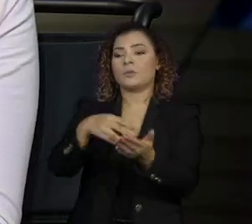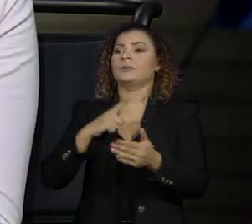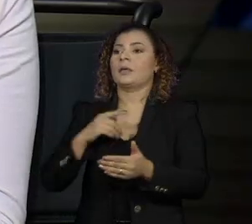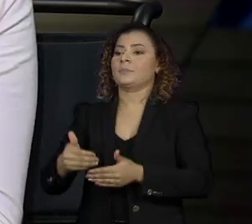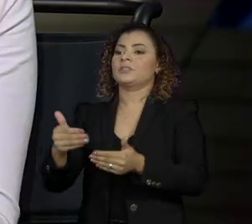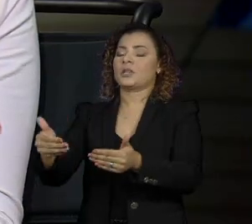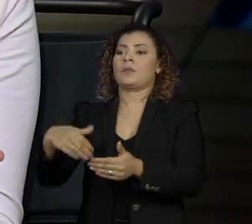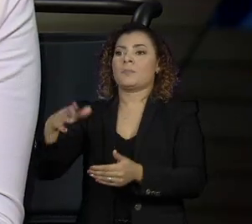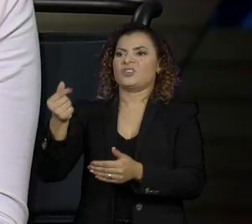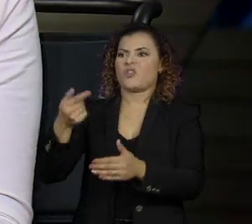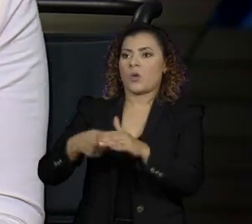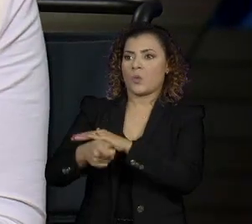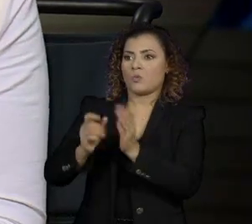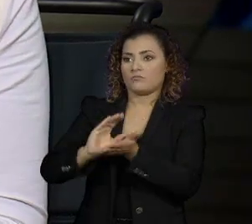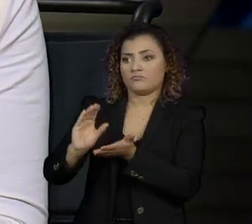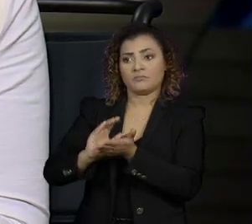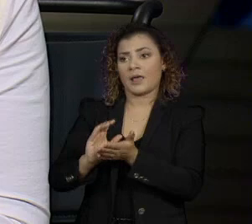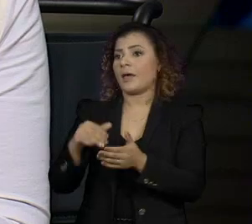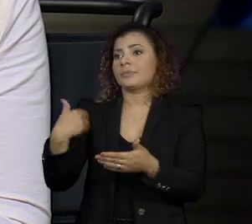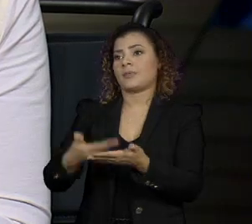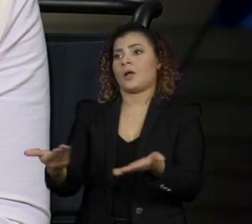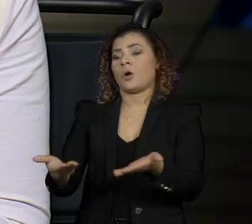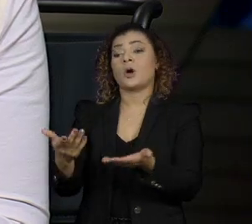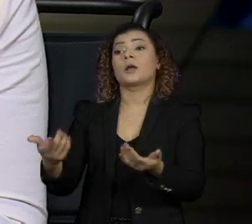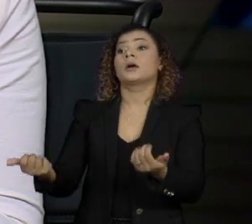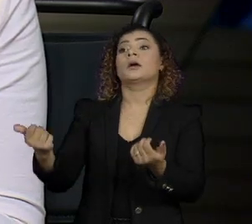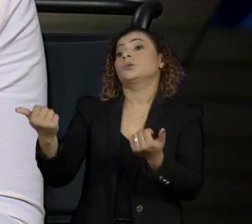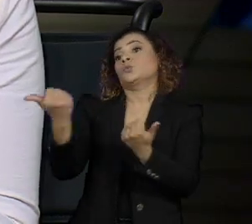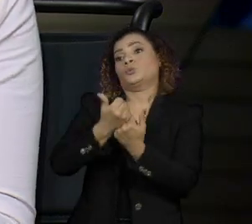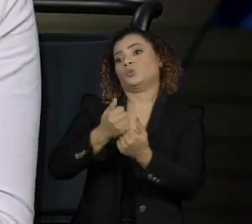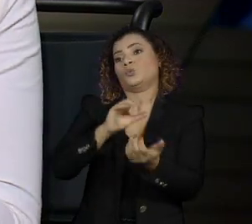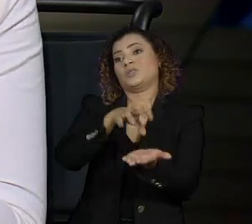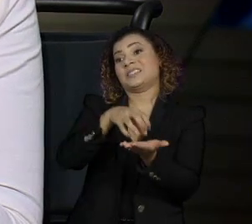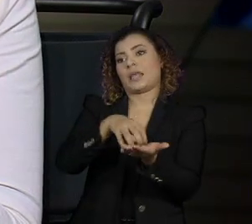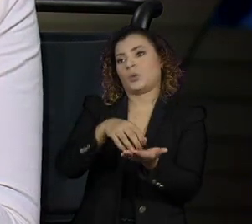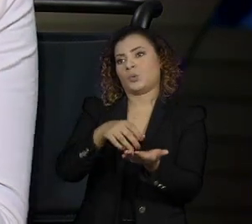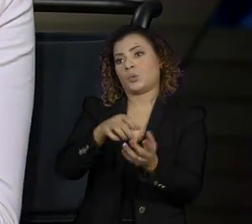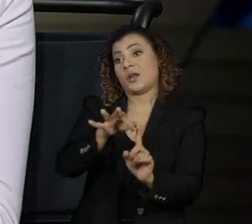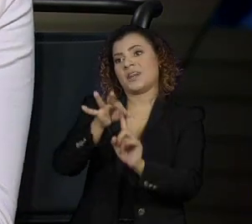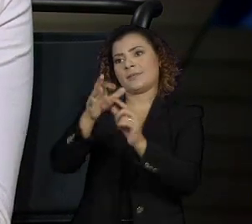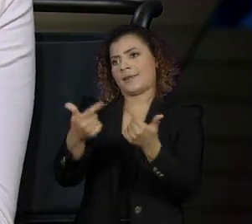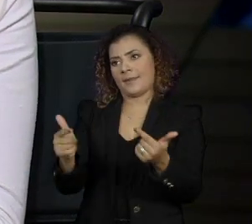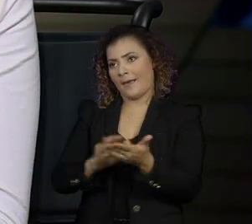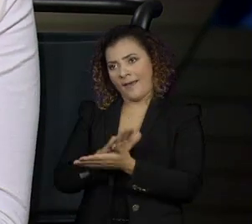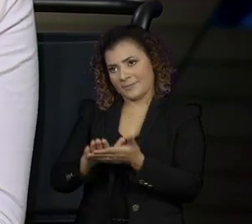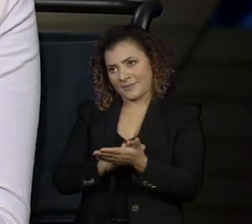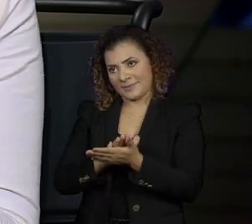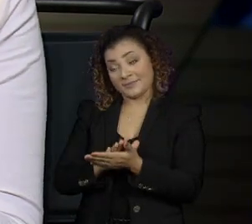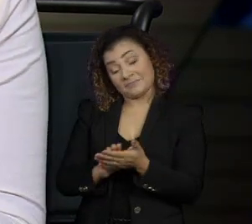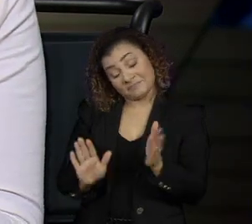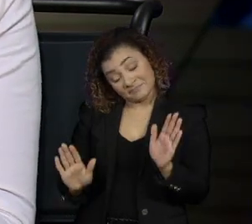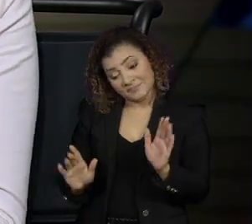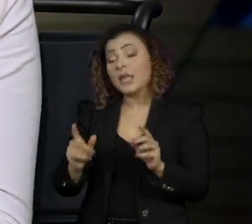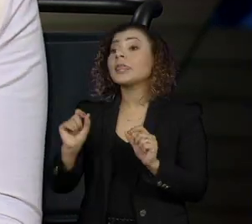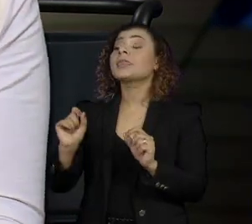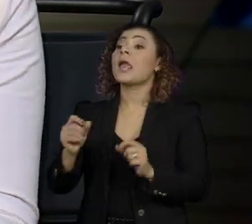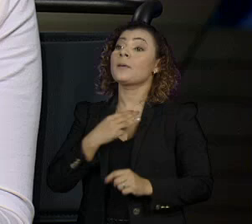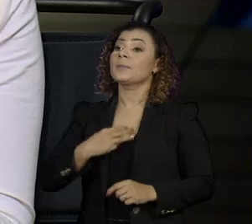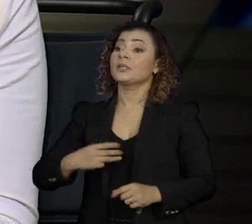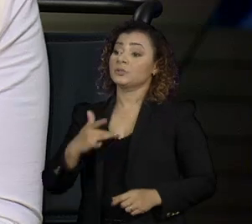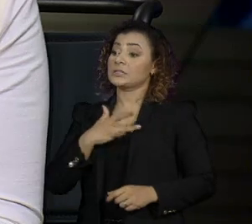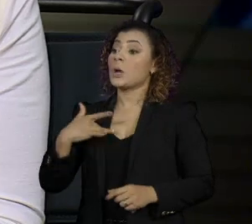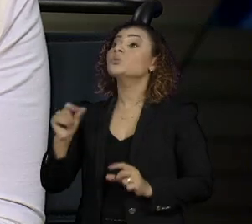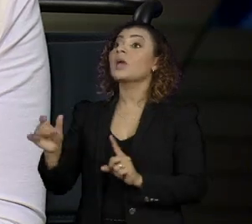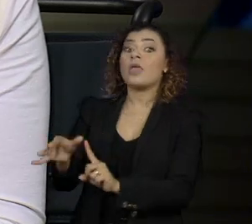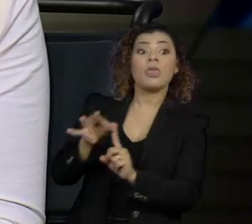têm mais recurso, não foram dados ainda para o Centrão, né? Até teve a própria discussão de quem seria o novo ministro da Saúde,